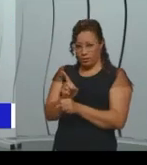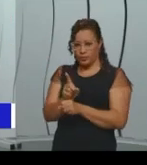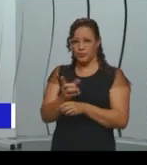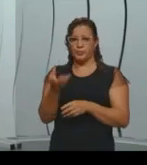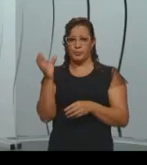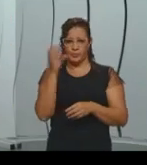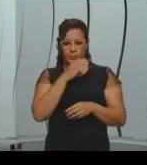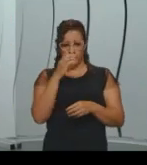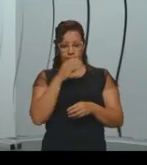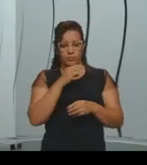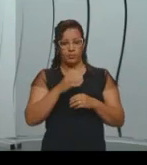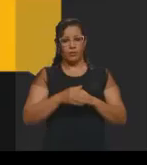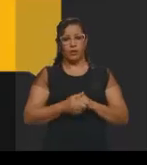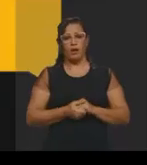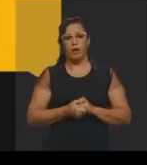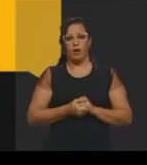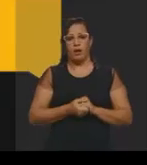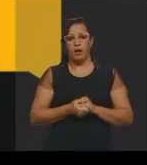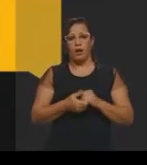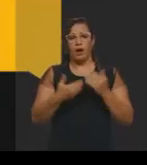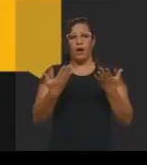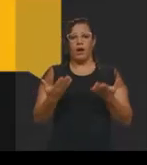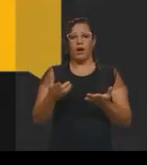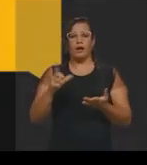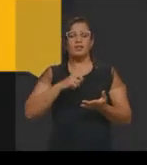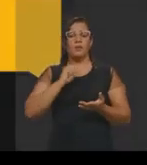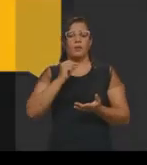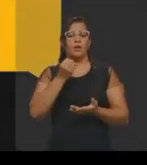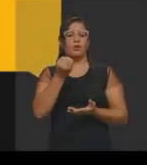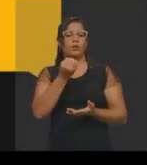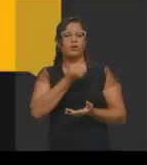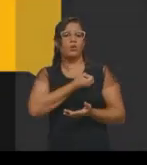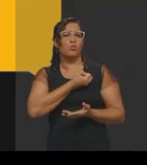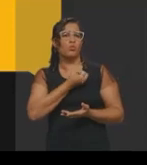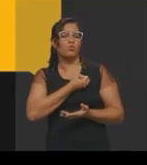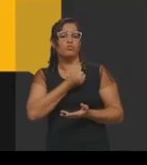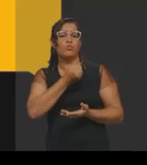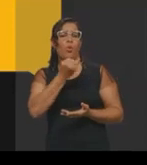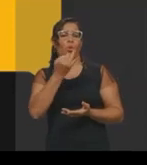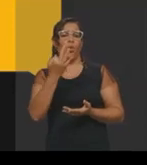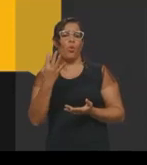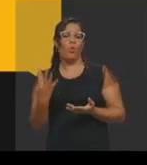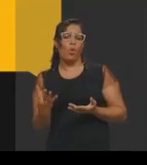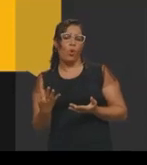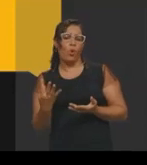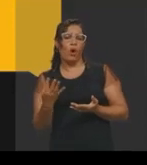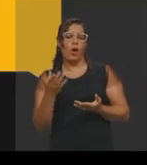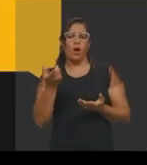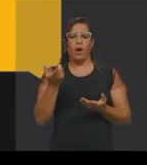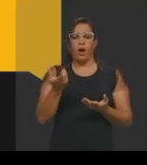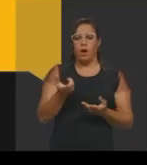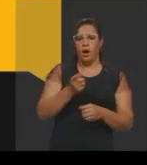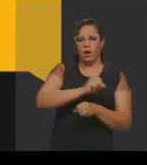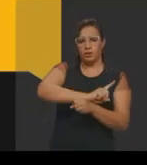livre é em relação ao valor da aceleração. O valor da